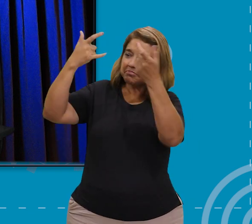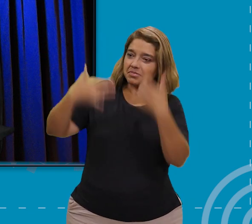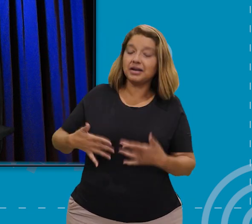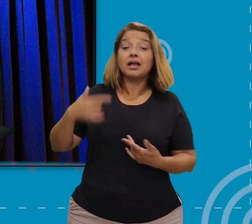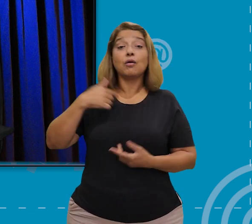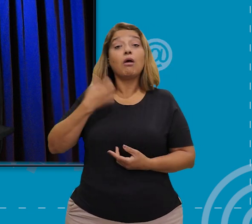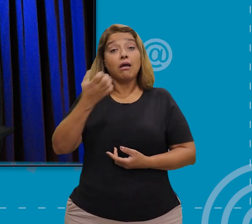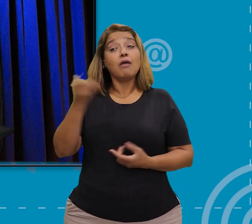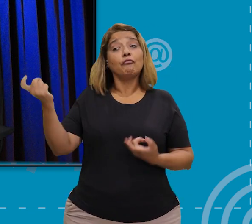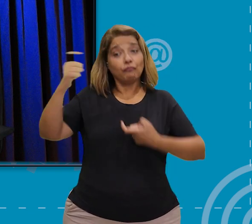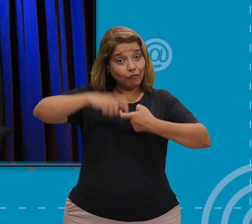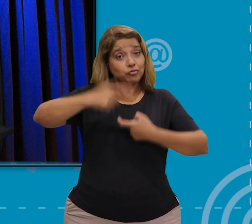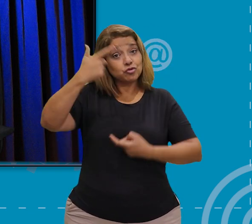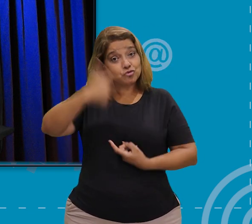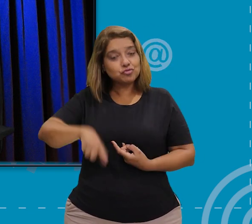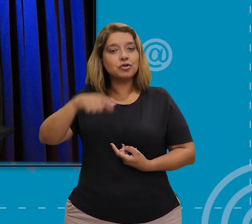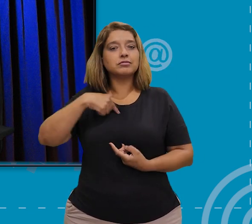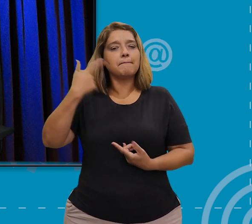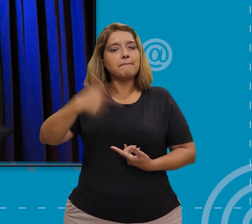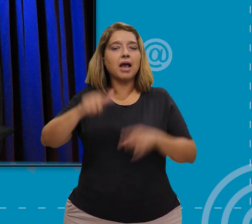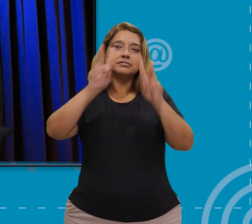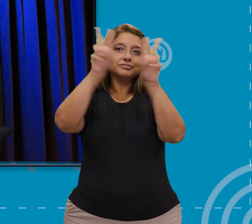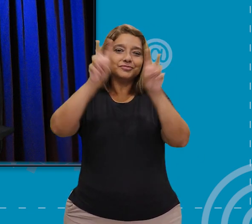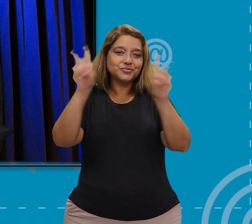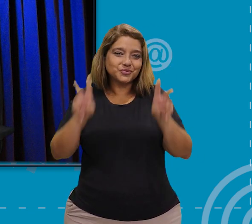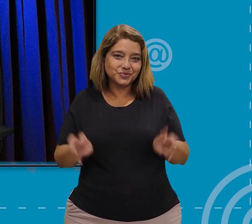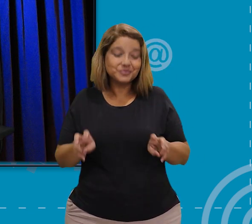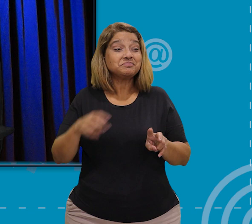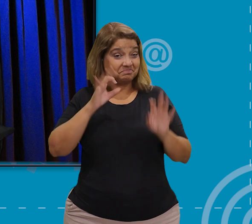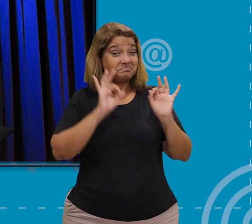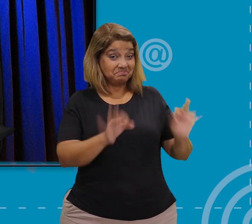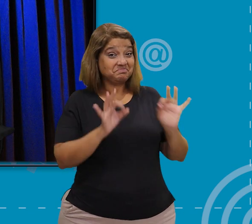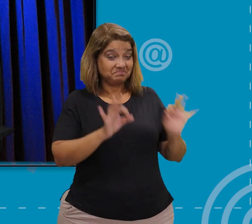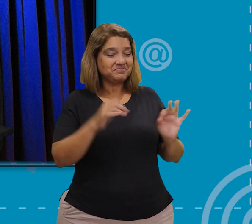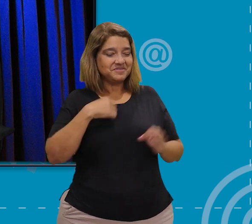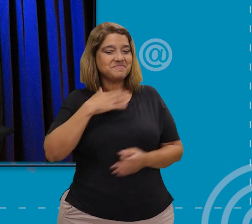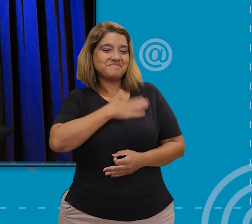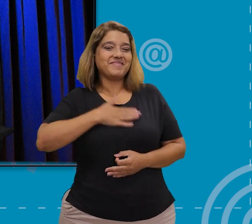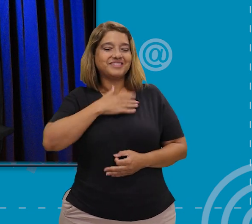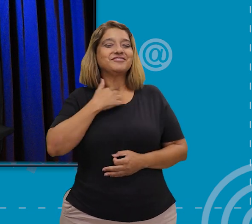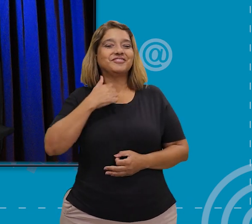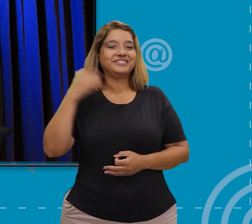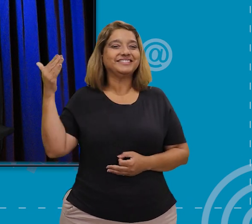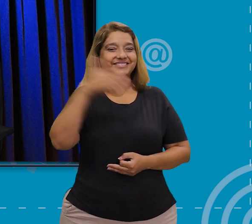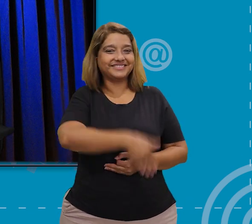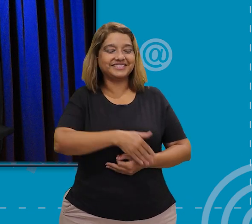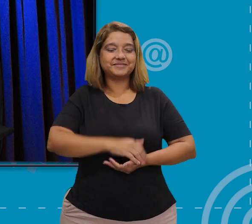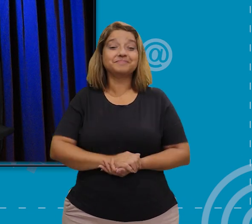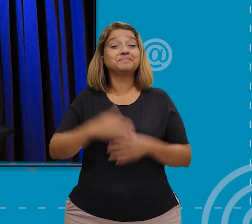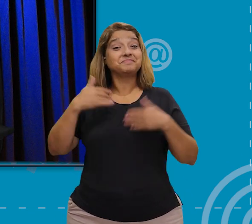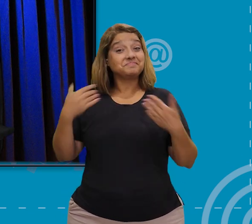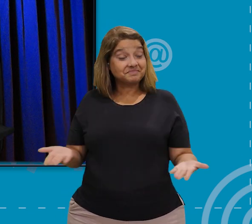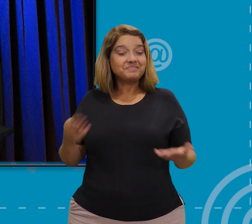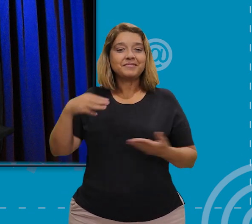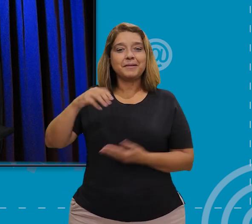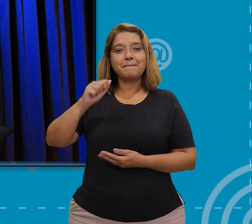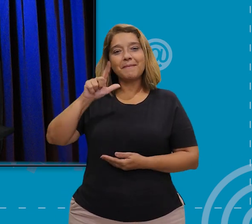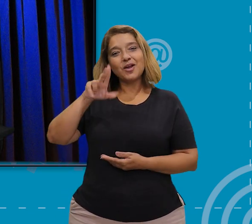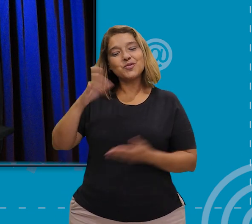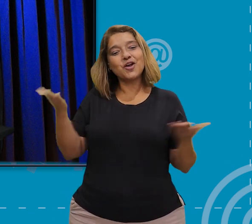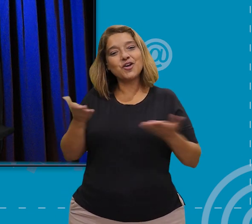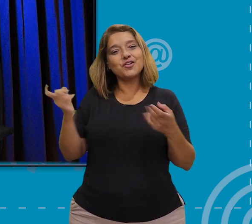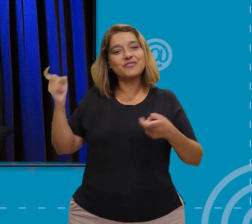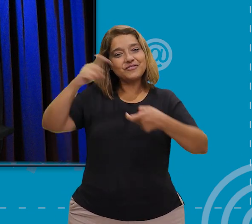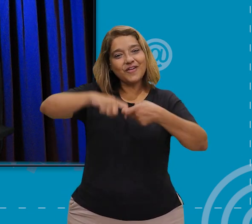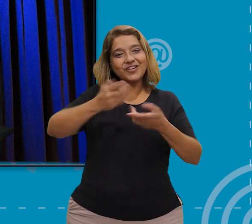tanta coisa. E eu queria que você voltasse de novo para a gente falar sobre mais assuntos. Sim, com certeza, vai ser um prazer. Gente, é isso, Malu.